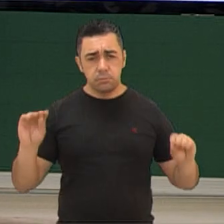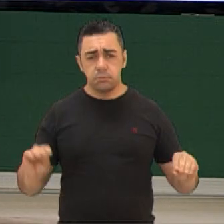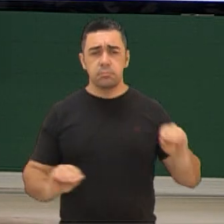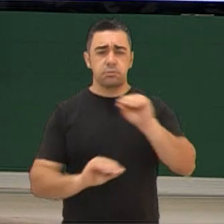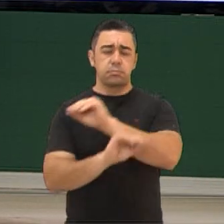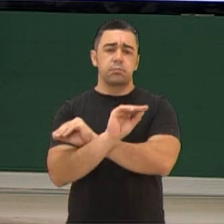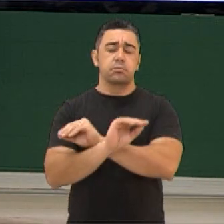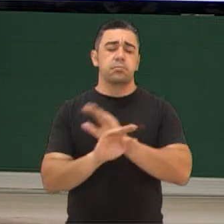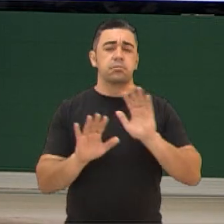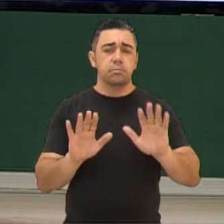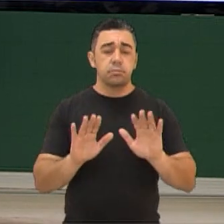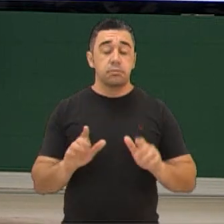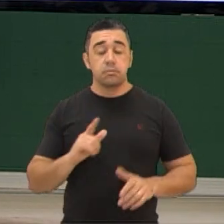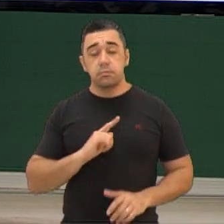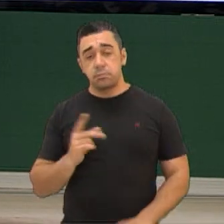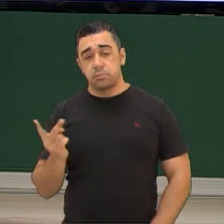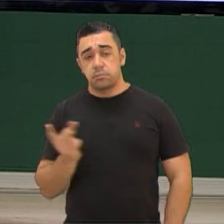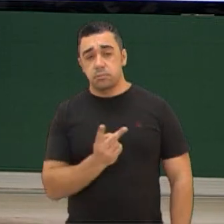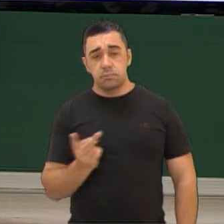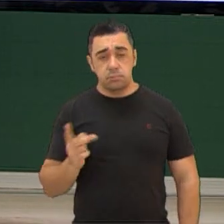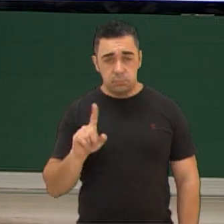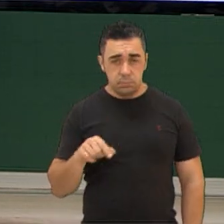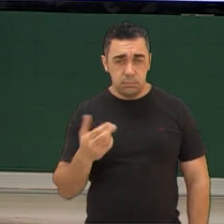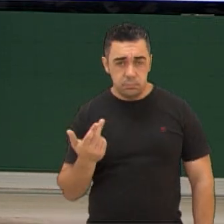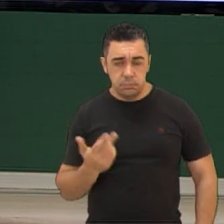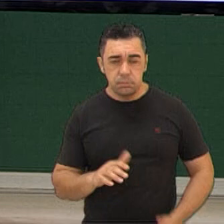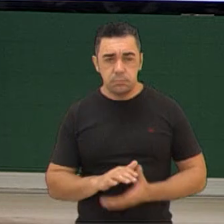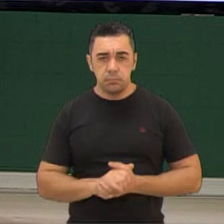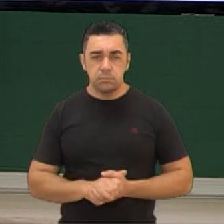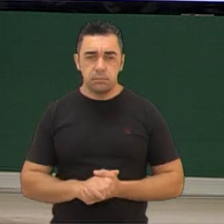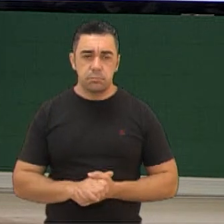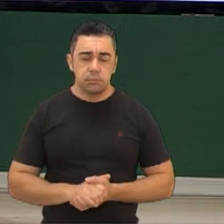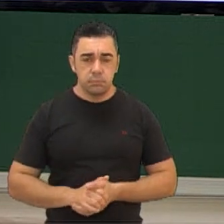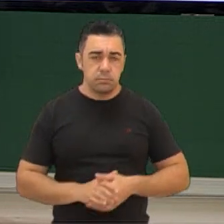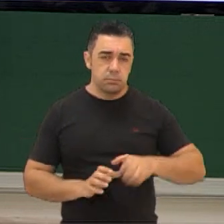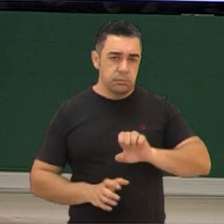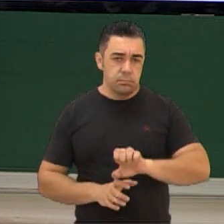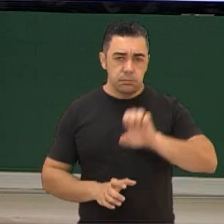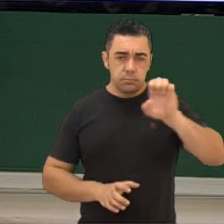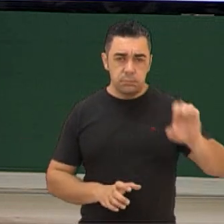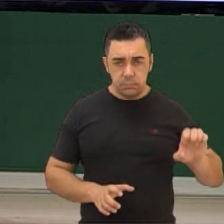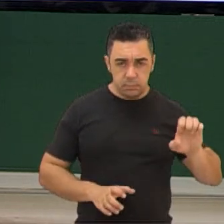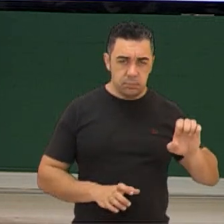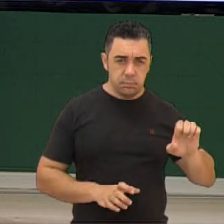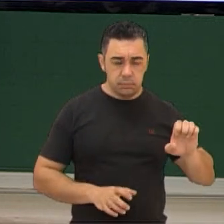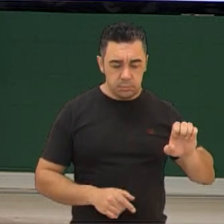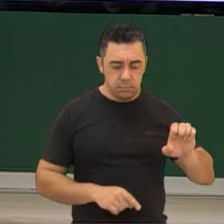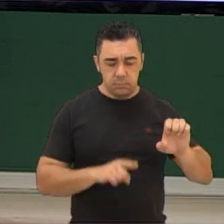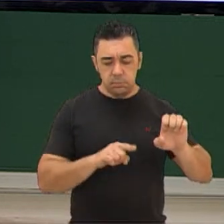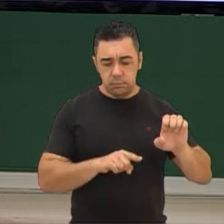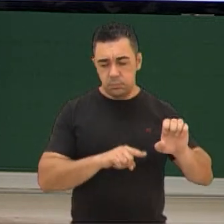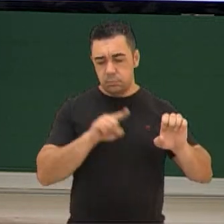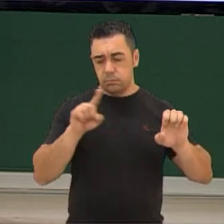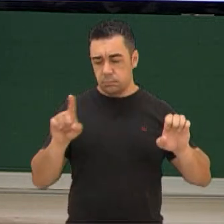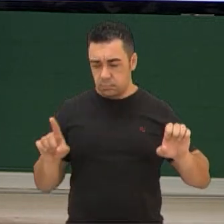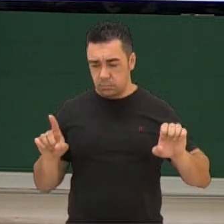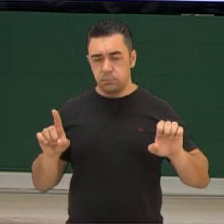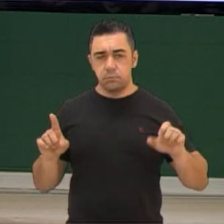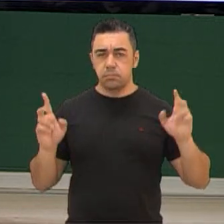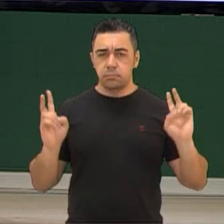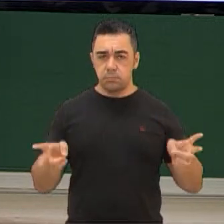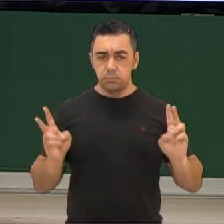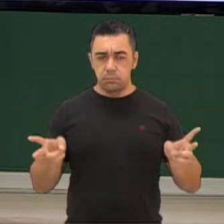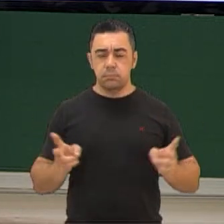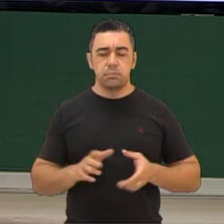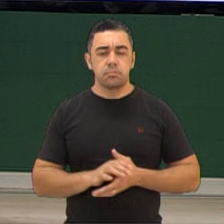o valor entre os dois membros é igual. O membro do lado esquerdo da igualdade e do lado direito, ele tem o mesmo